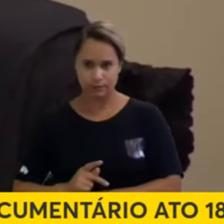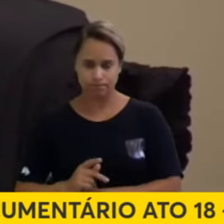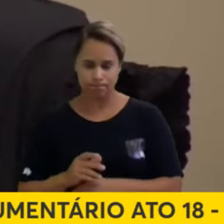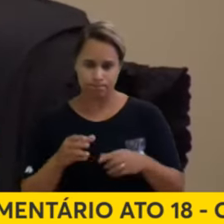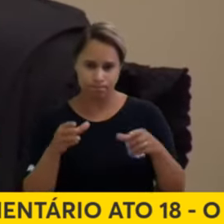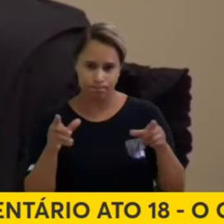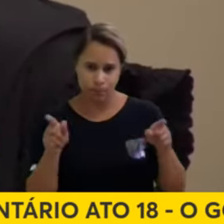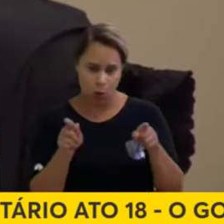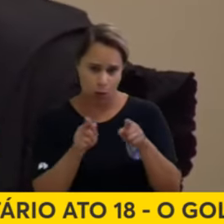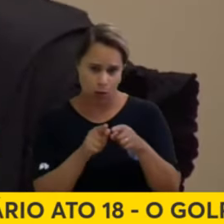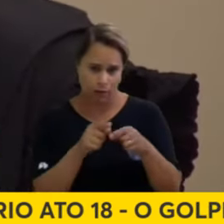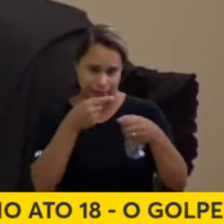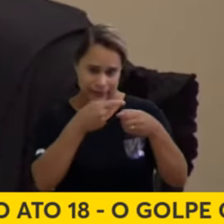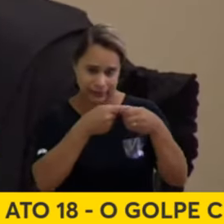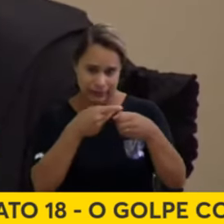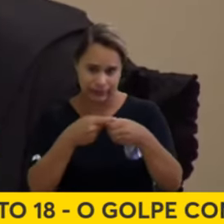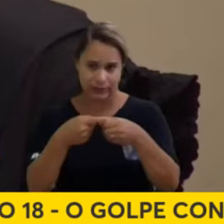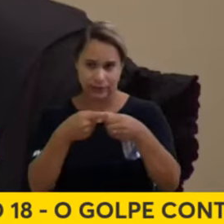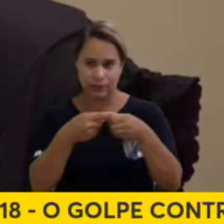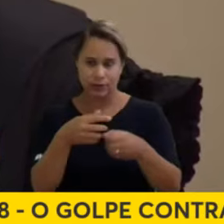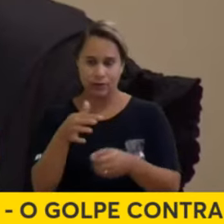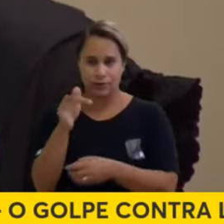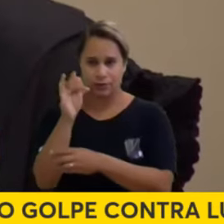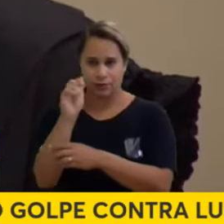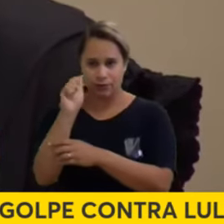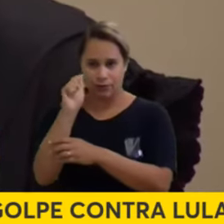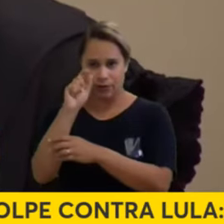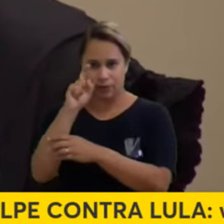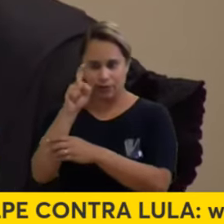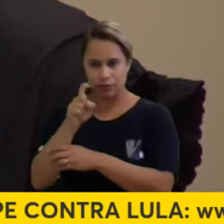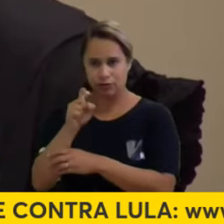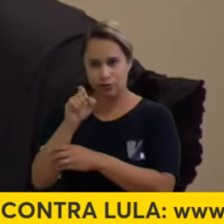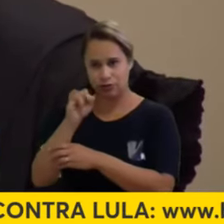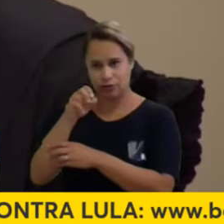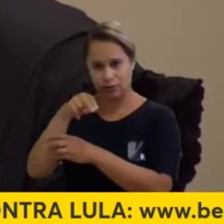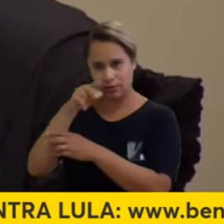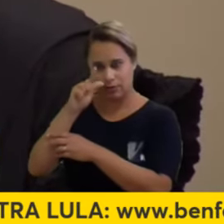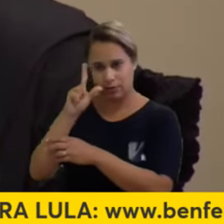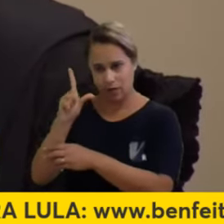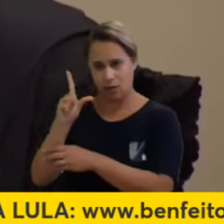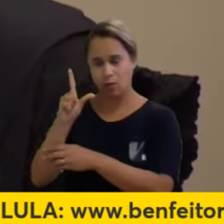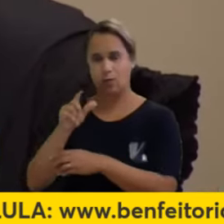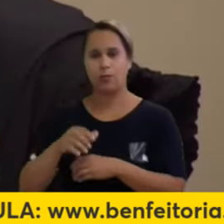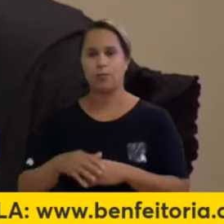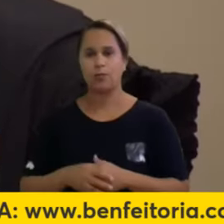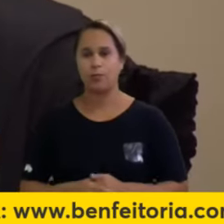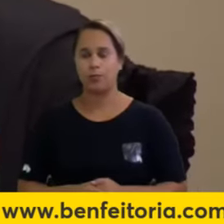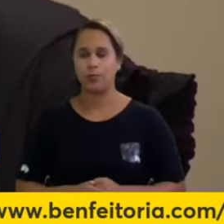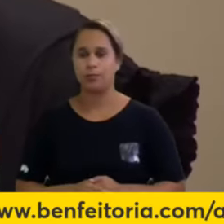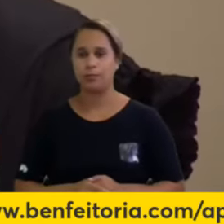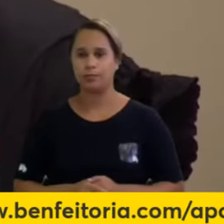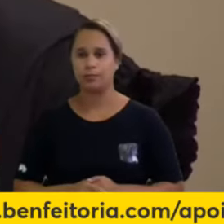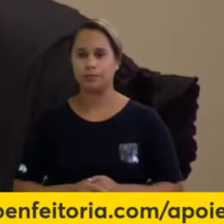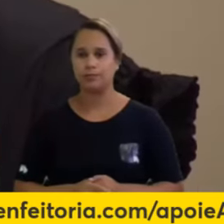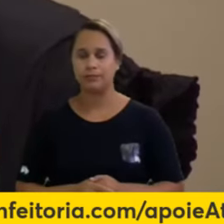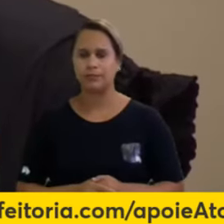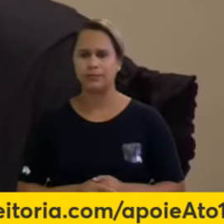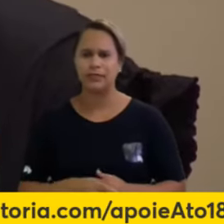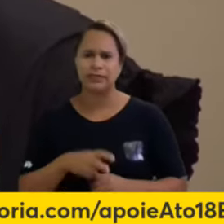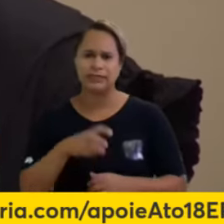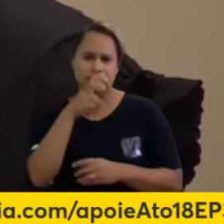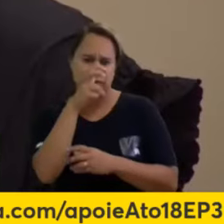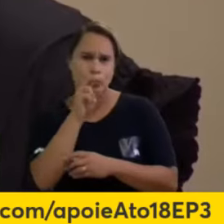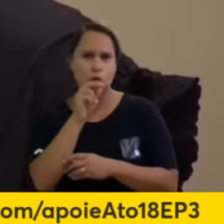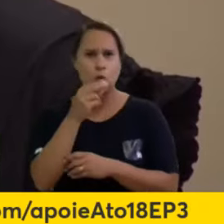minha estimada Faxinal aqui no Paraná por exemplo a visita de um pré-candidato à presidência da república em uma cidade com 5.000 ou 15.000 habitantes tem